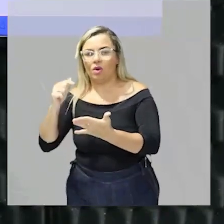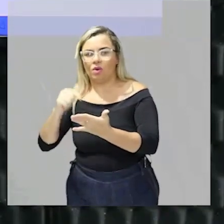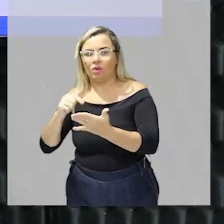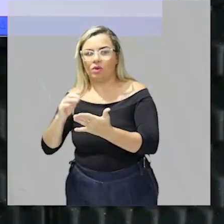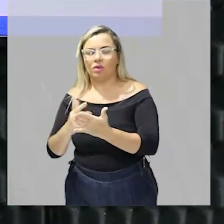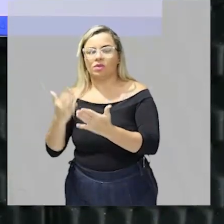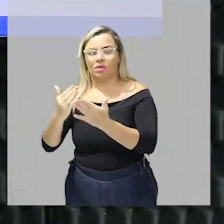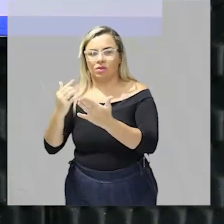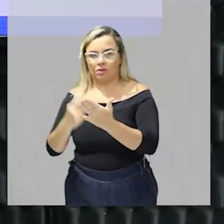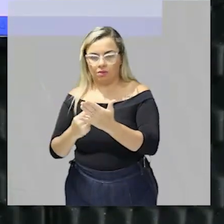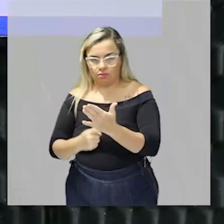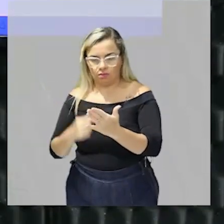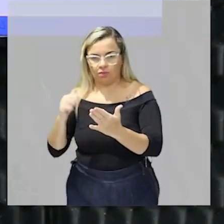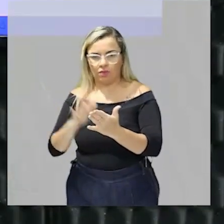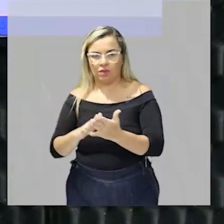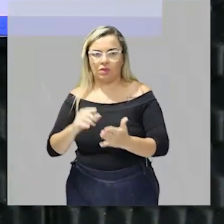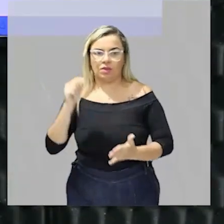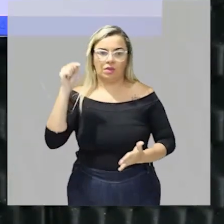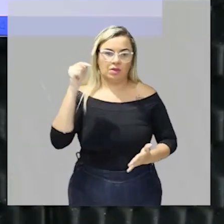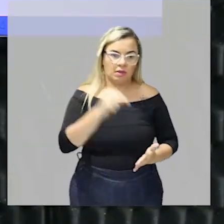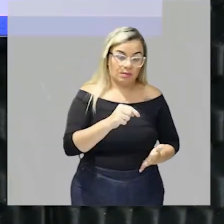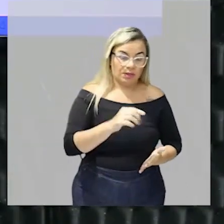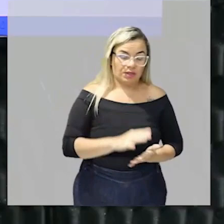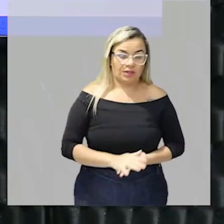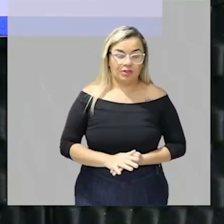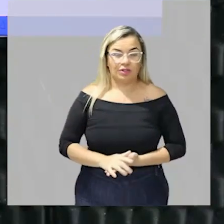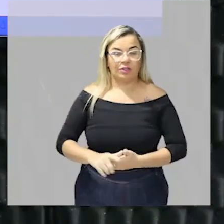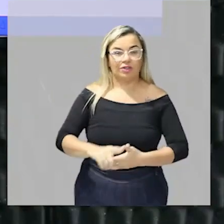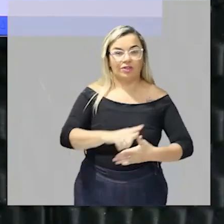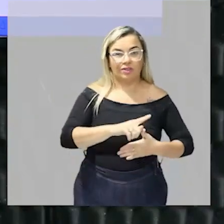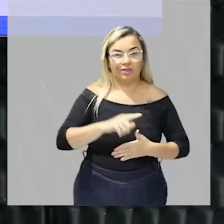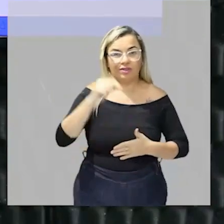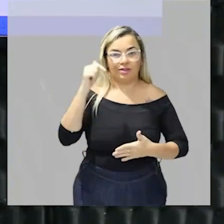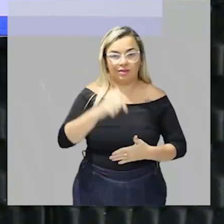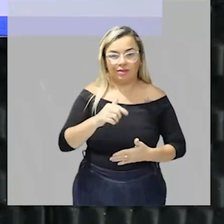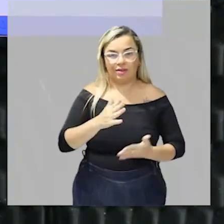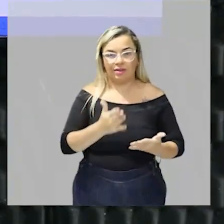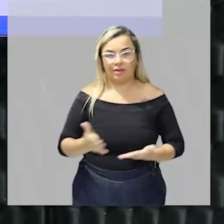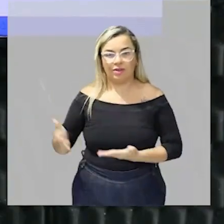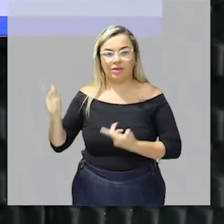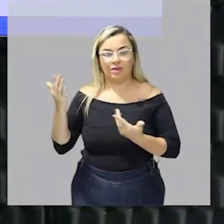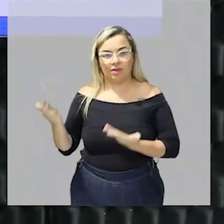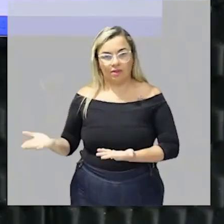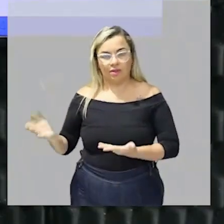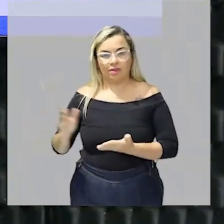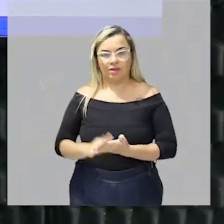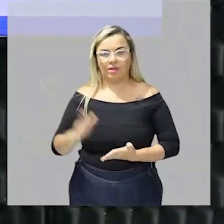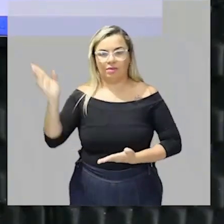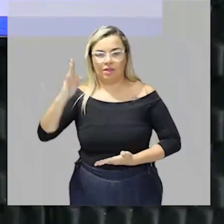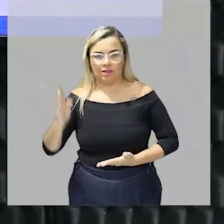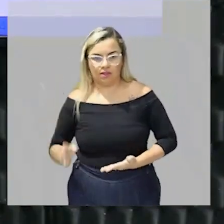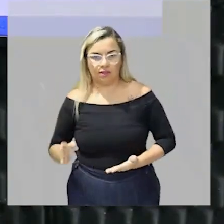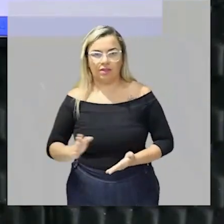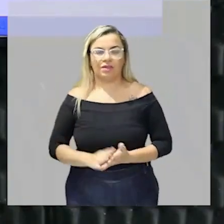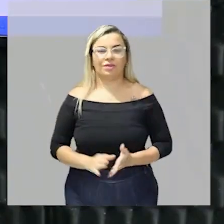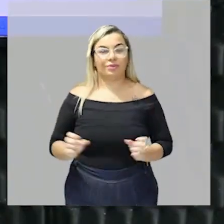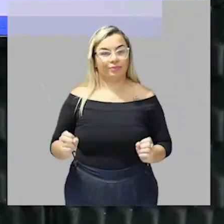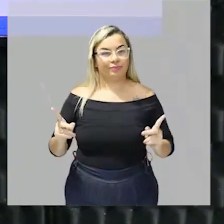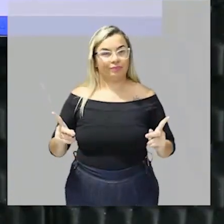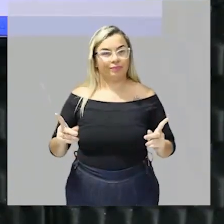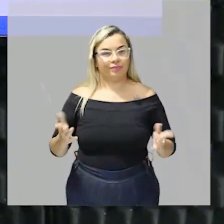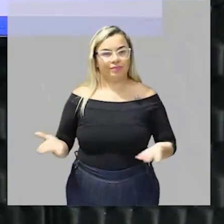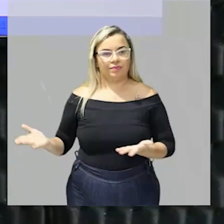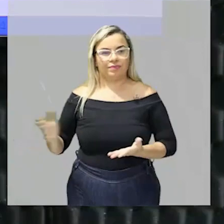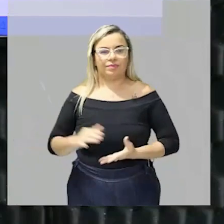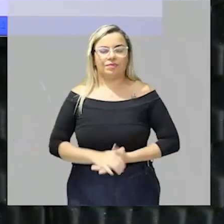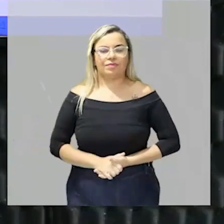projeto, ok? Apesar dele ser um latino, né? Apesar dele ser um latino e brasileiro. Muito bem. Aí